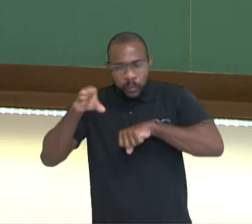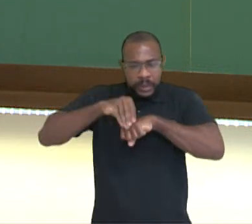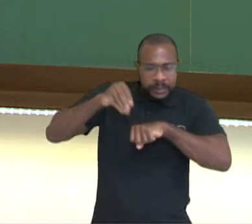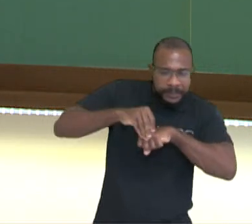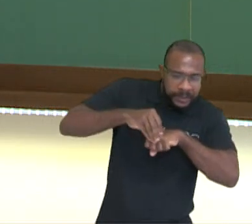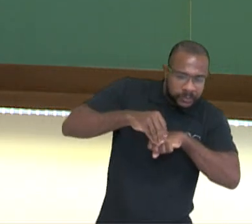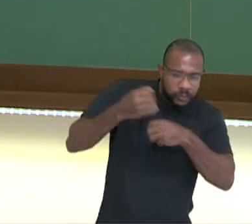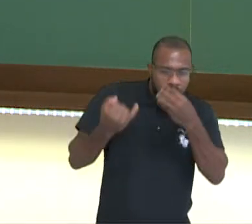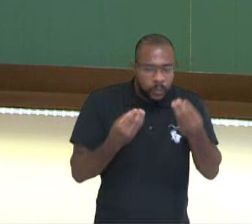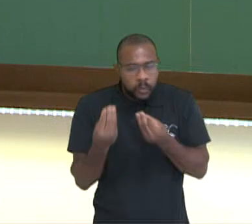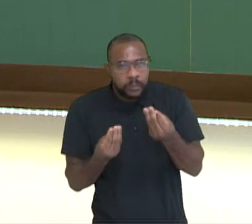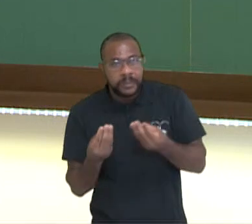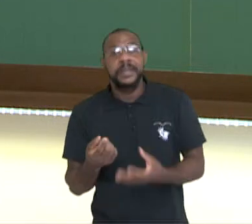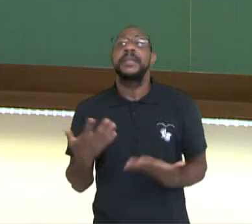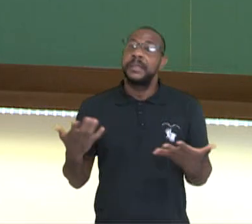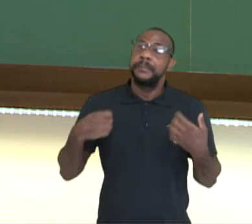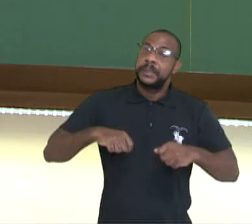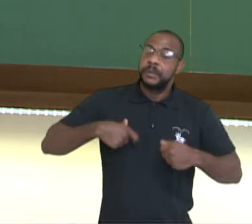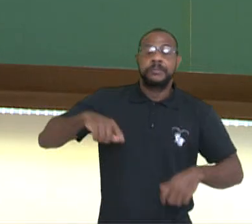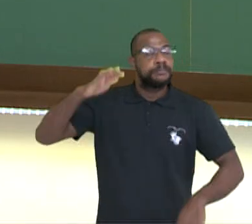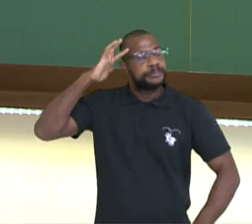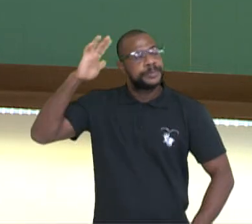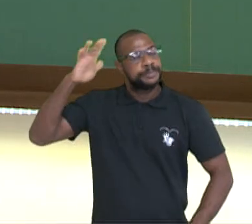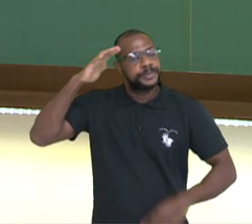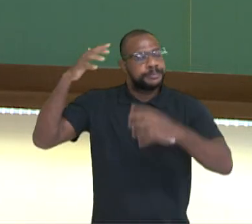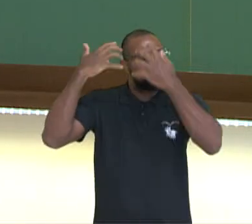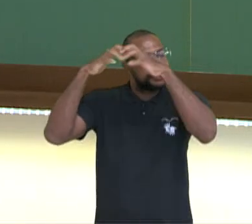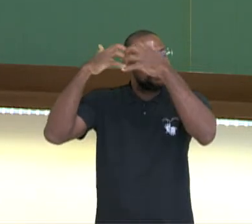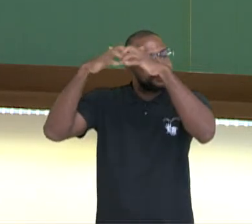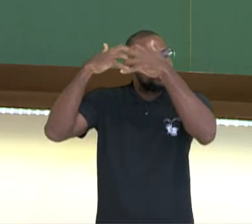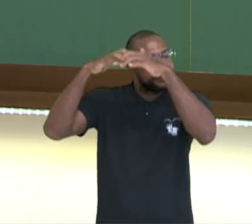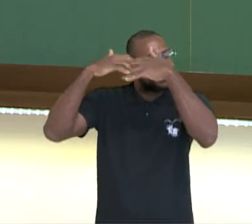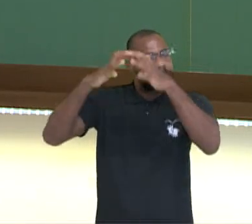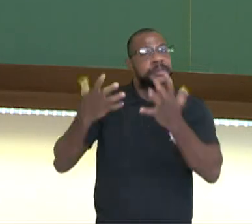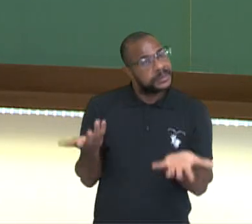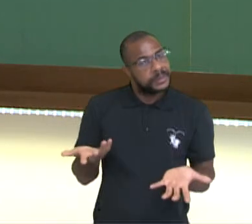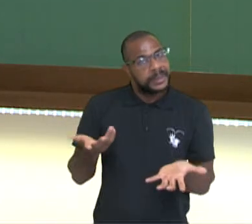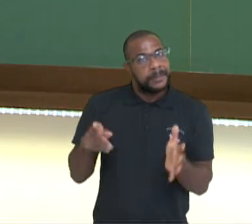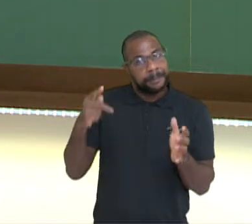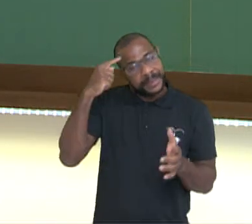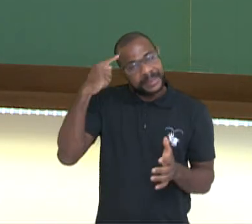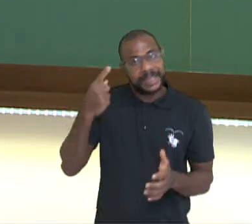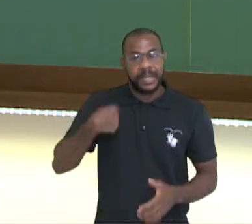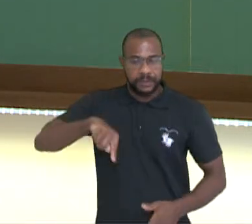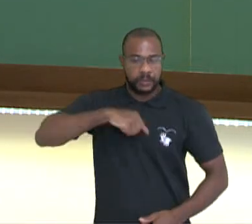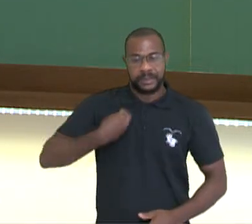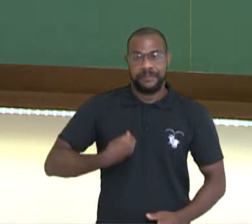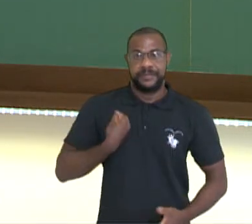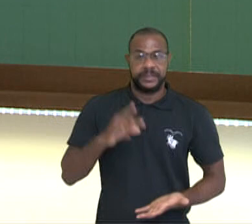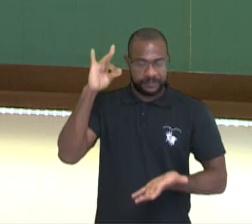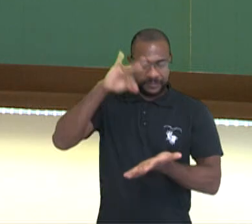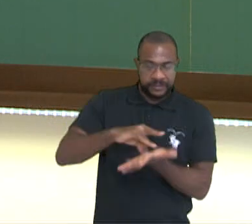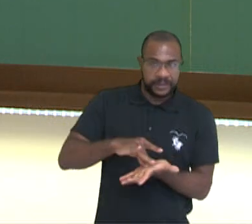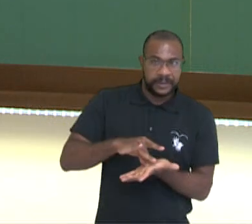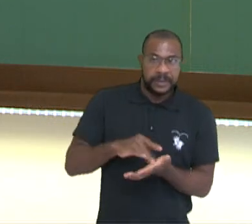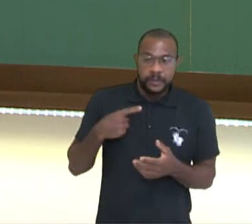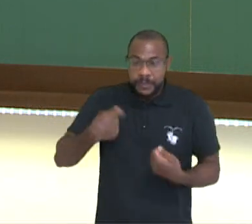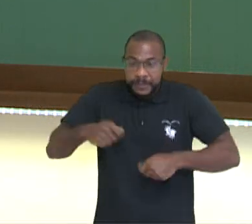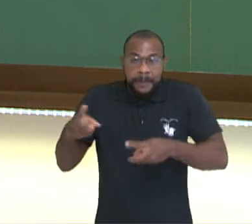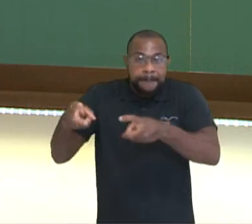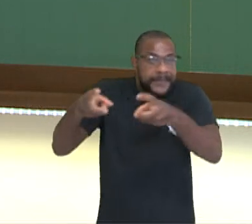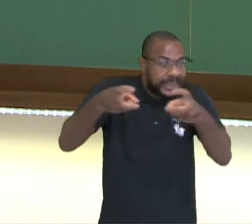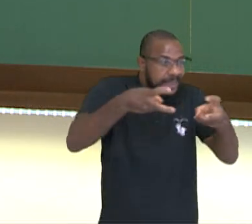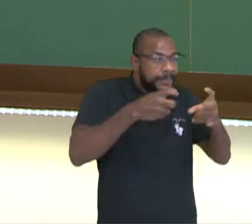se questione, para que a gente reflita sobre a nossa própria realidade e perceba o que de fato é verdadeiro e o que não é.